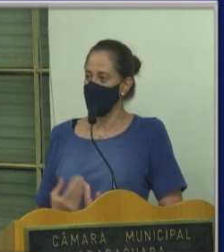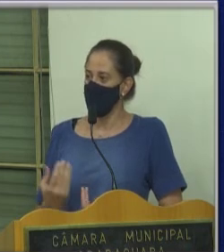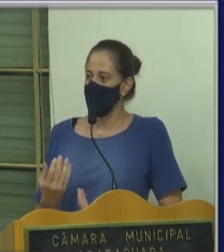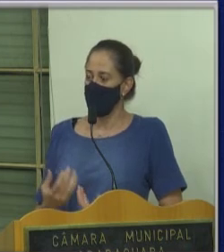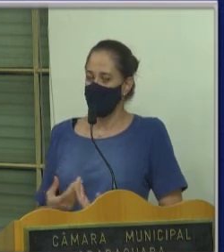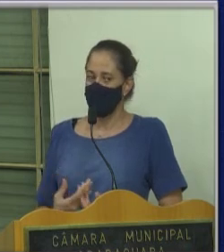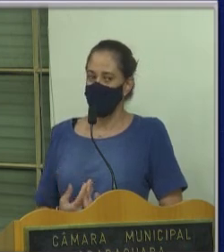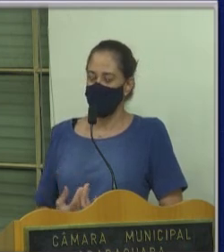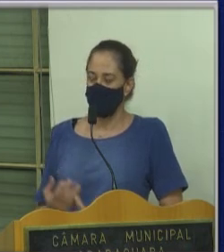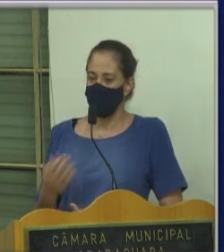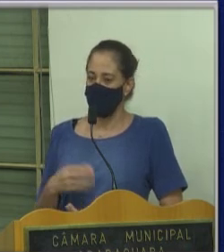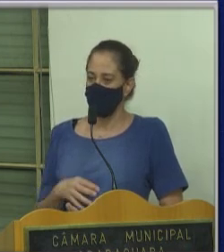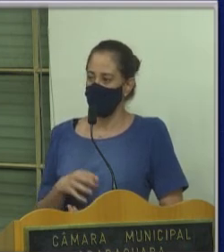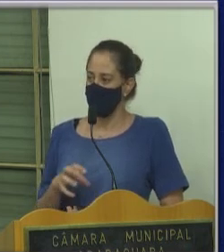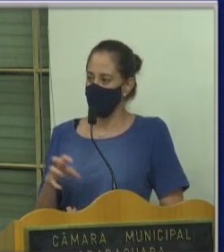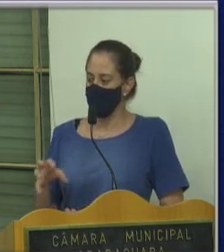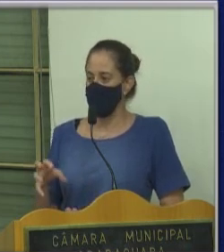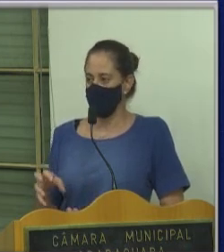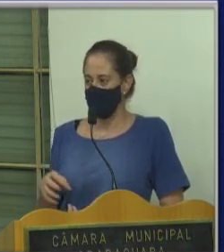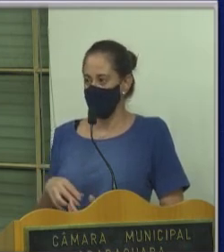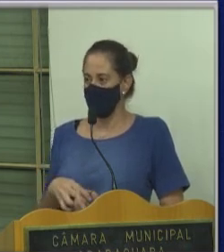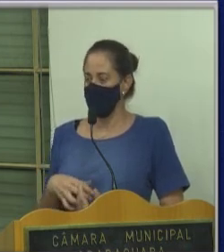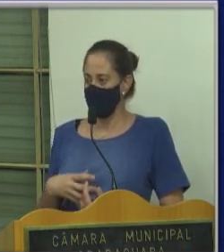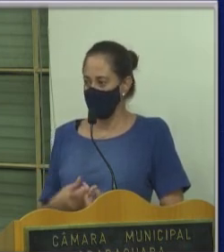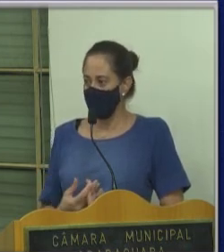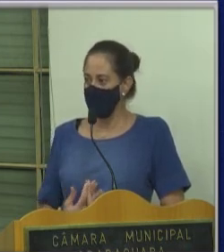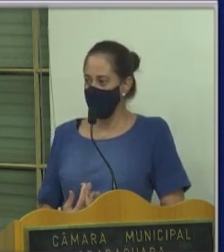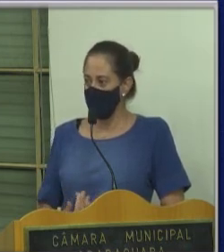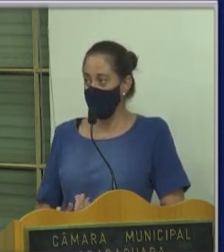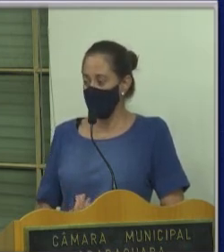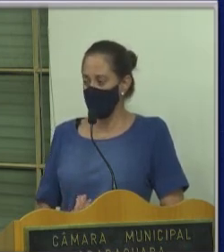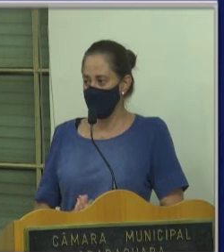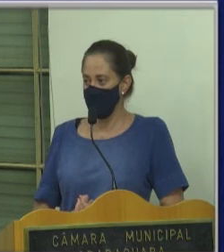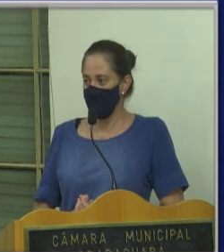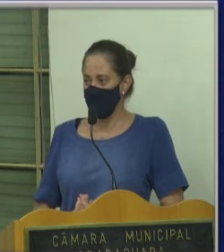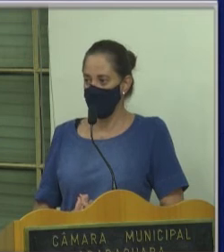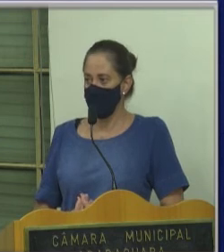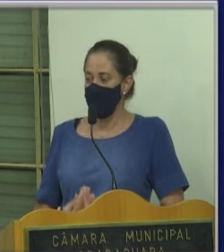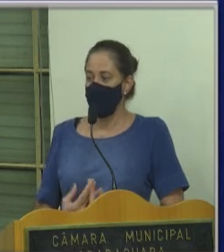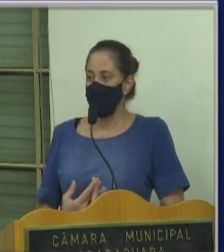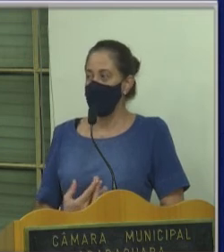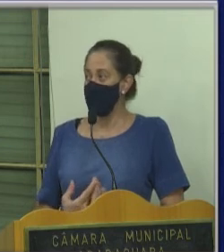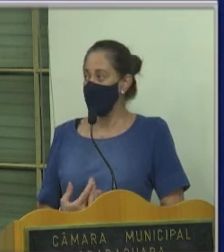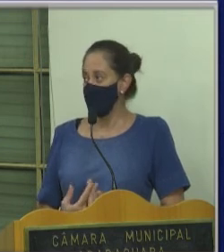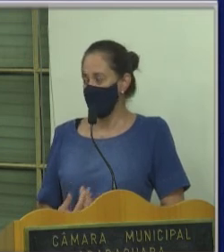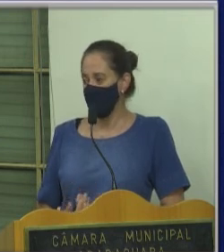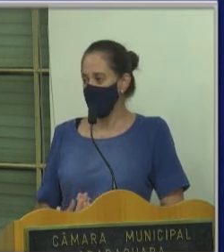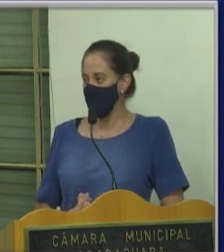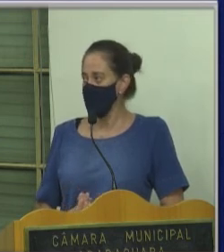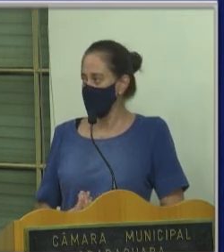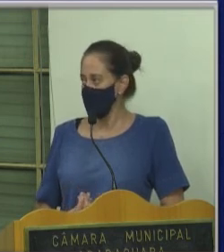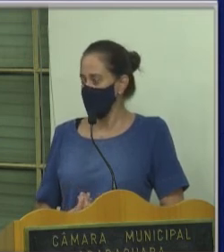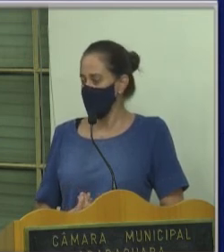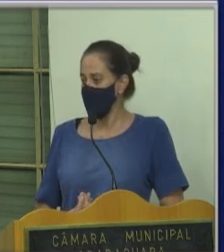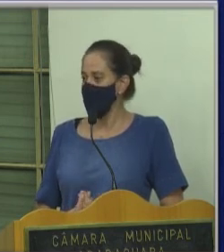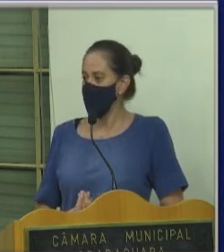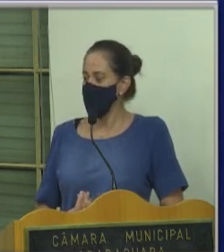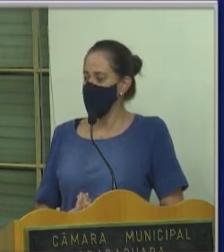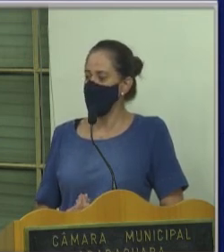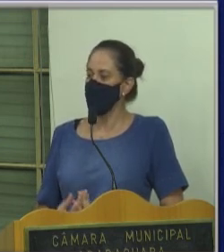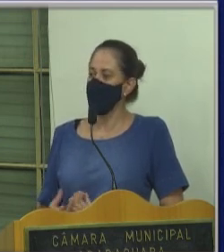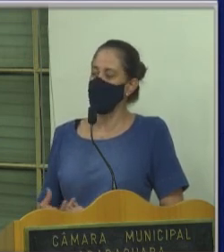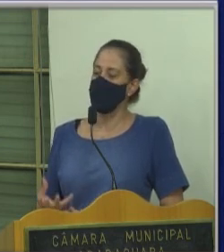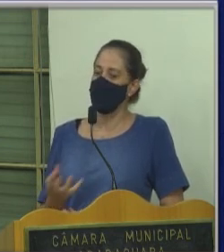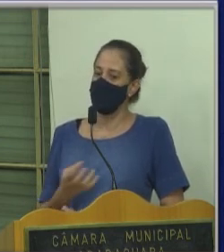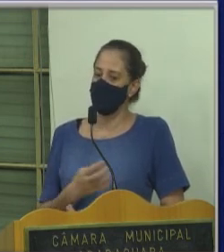vacinação em grupos específicos, ela vai dar um impacto positivo. Mas não se a